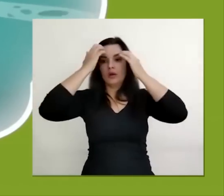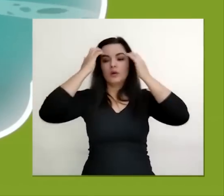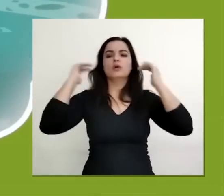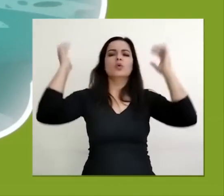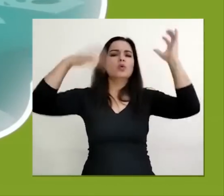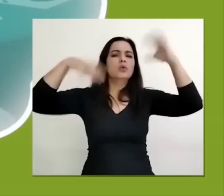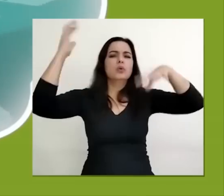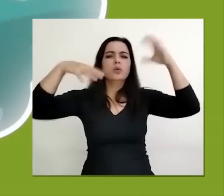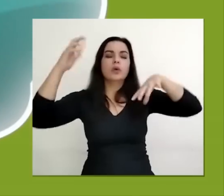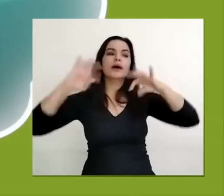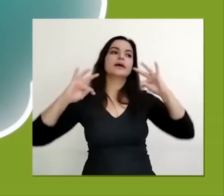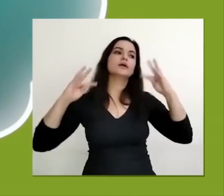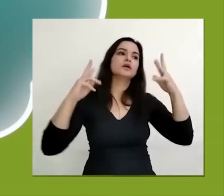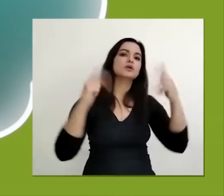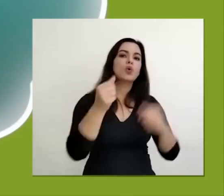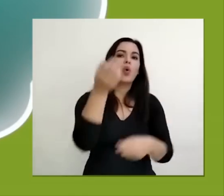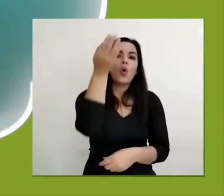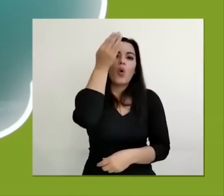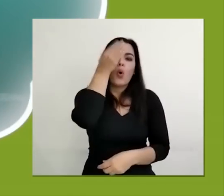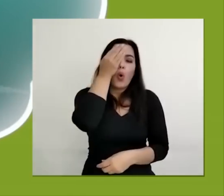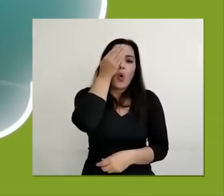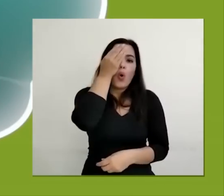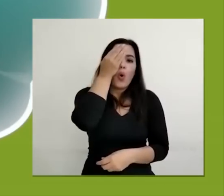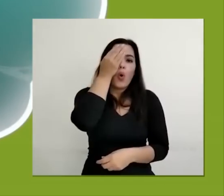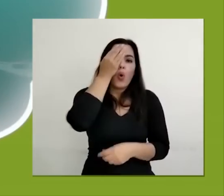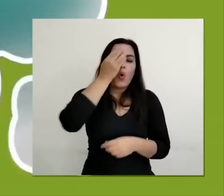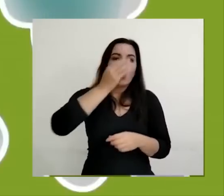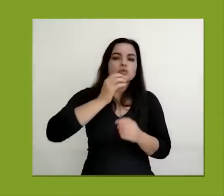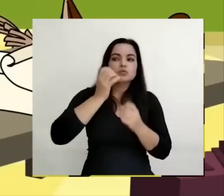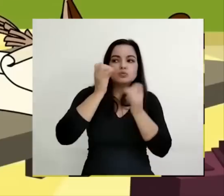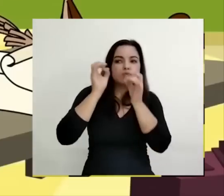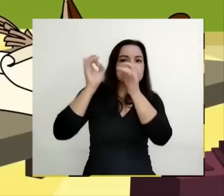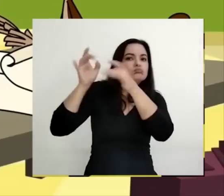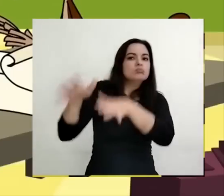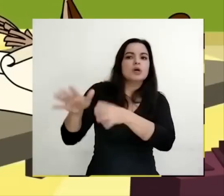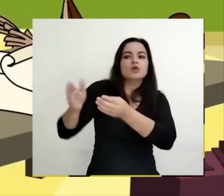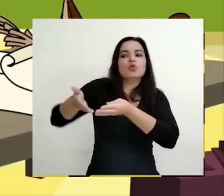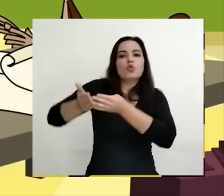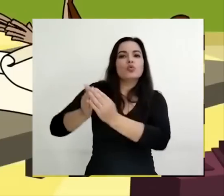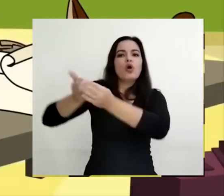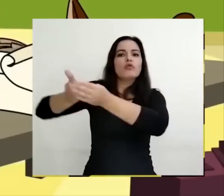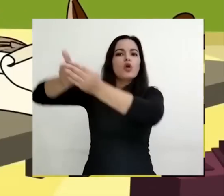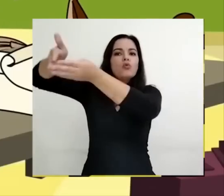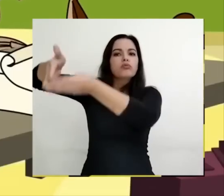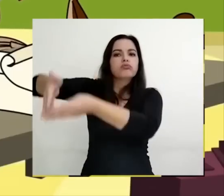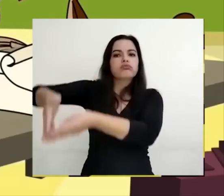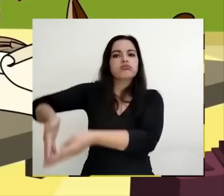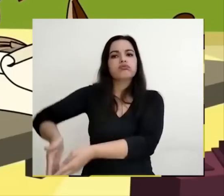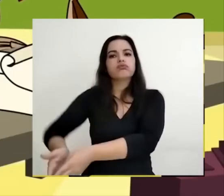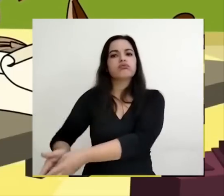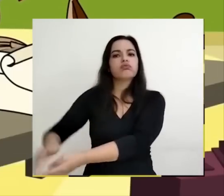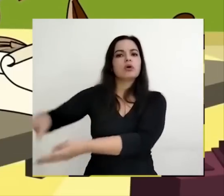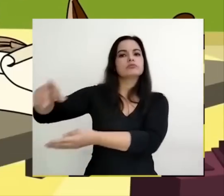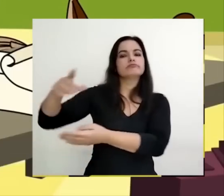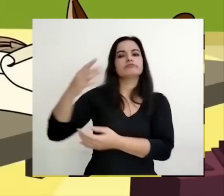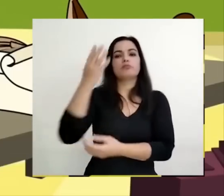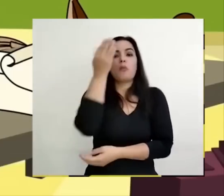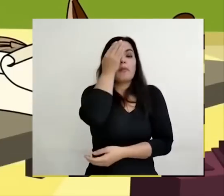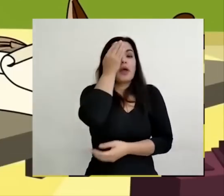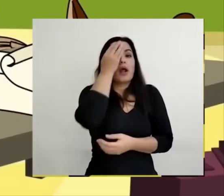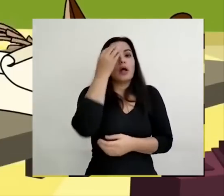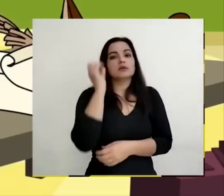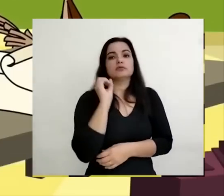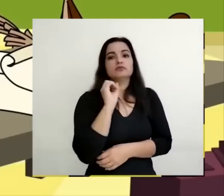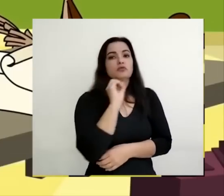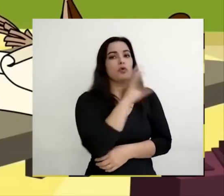que acabou afundando. E eles nunca mais voltaram. O navio naufragado e esses documentos ajudam a